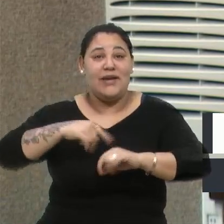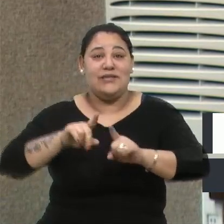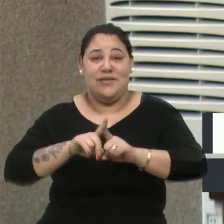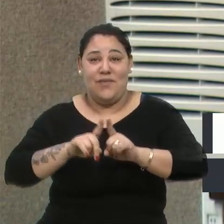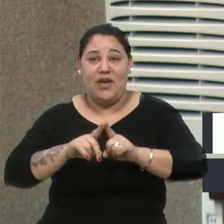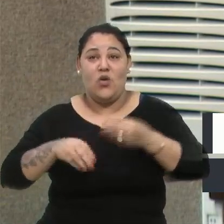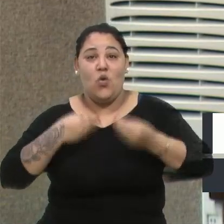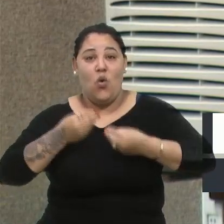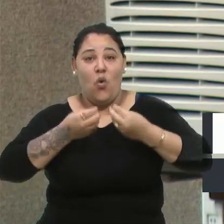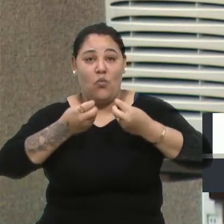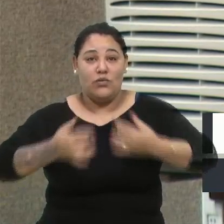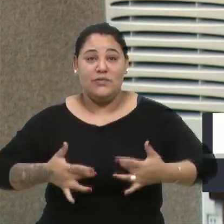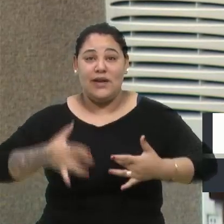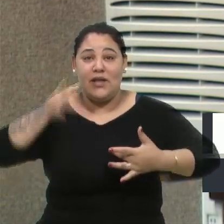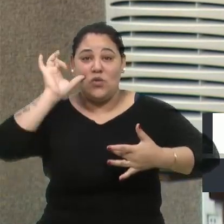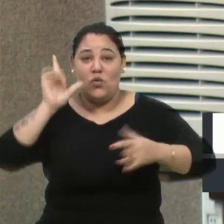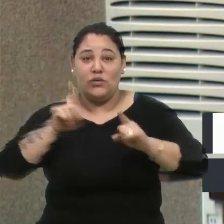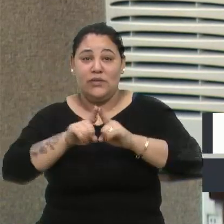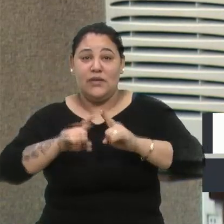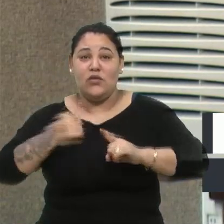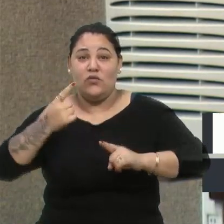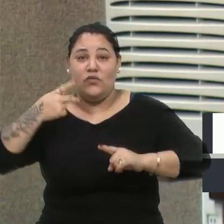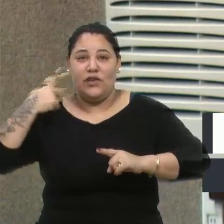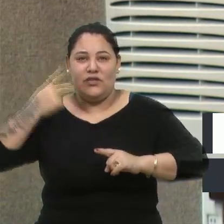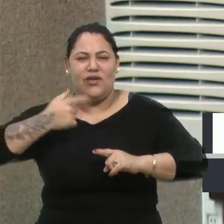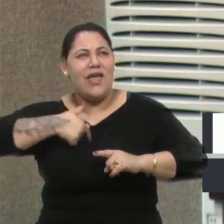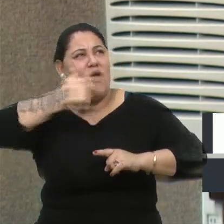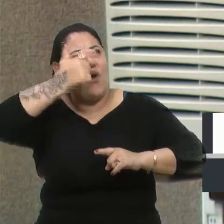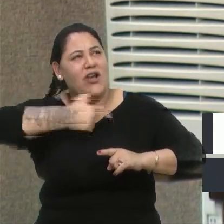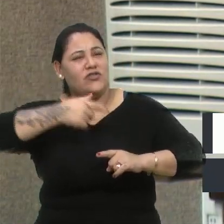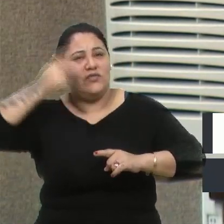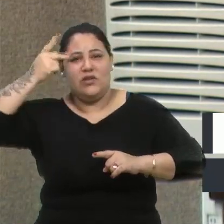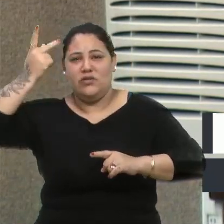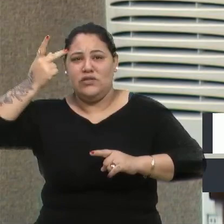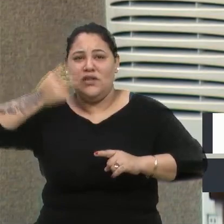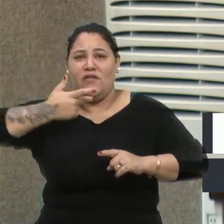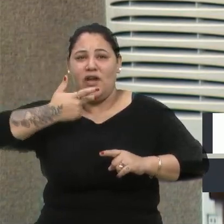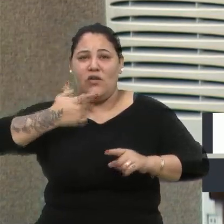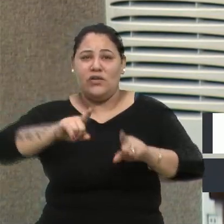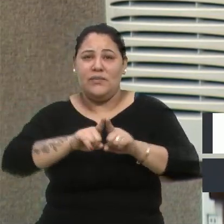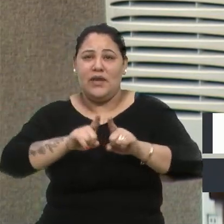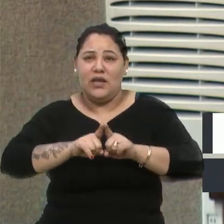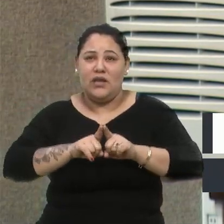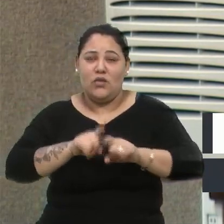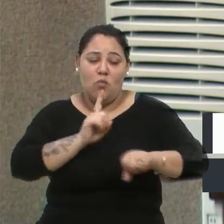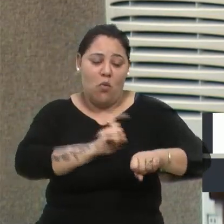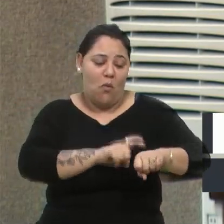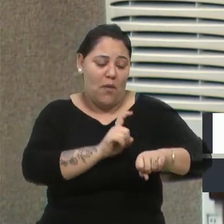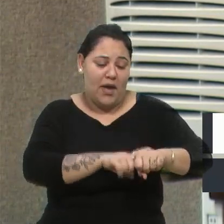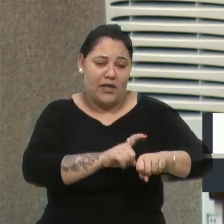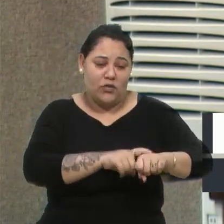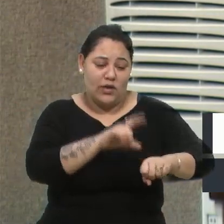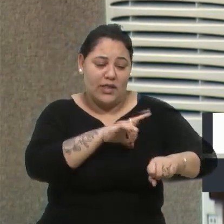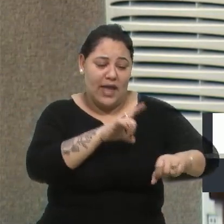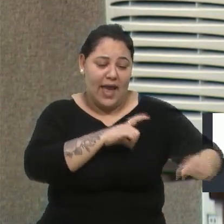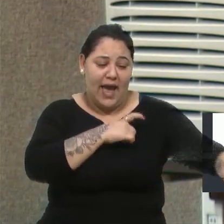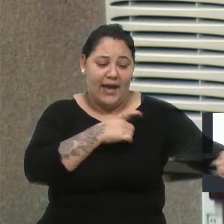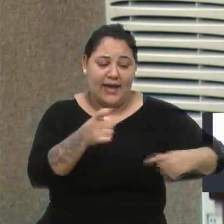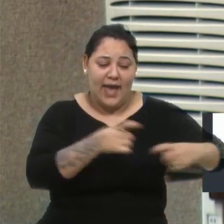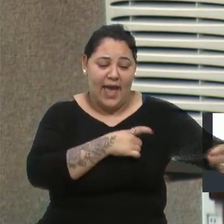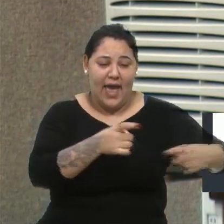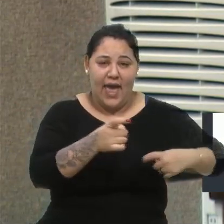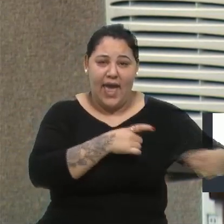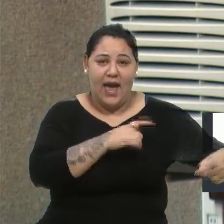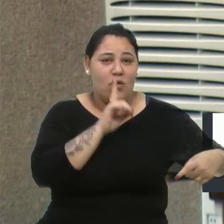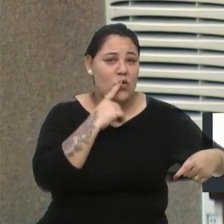muito bem levantado e ventilado por um vereador, se eu não me engano foi o Velocino Ex, que no momento que houve a guerra entre a Ucrânia